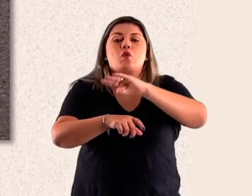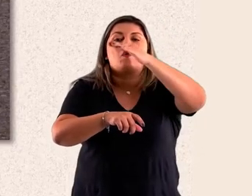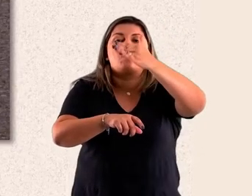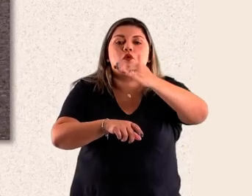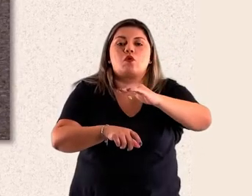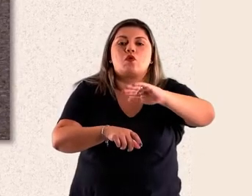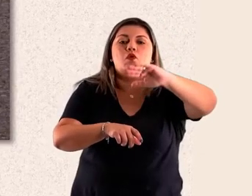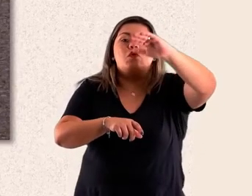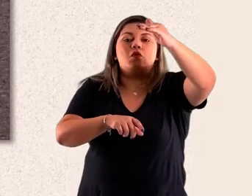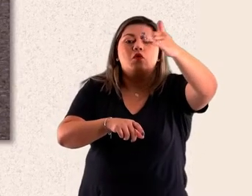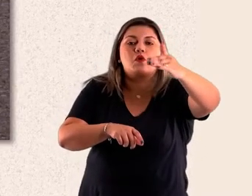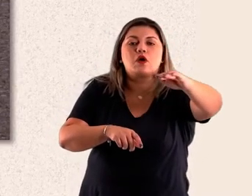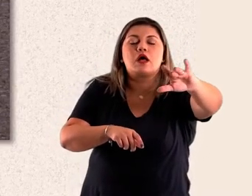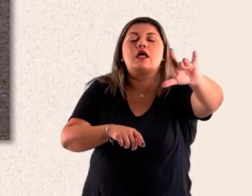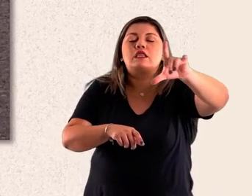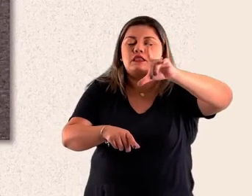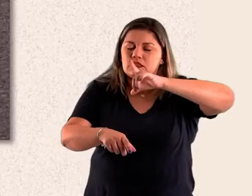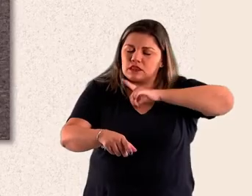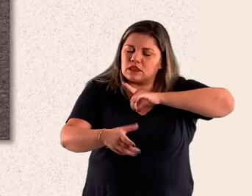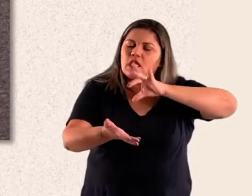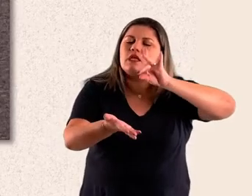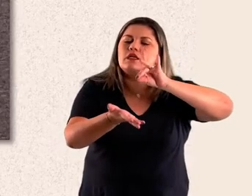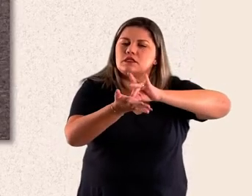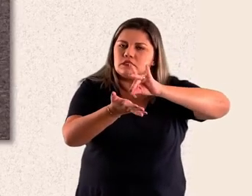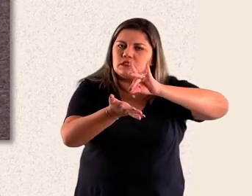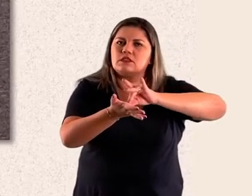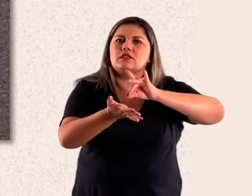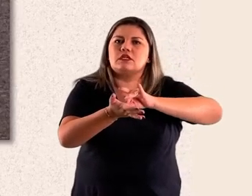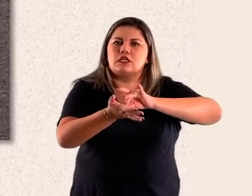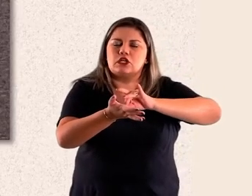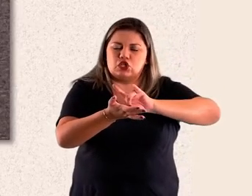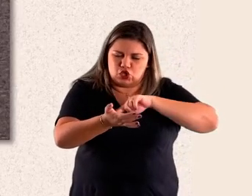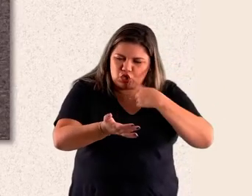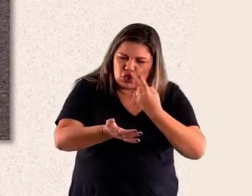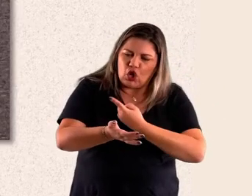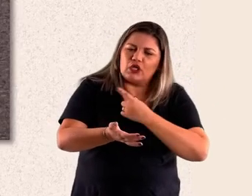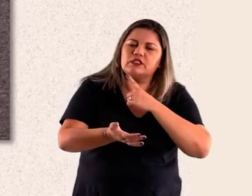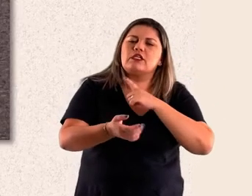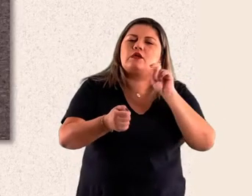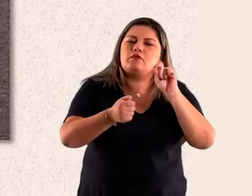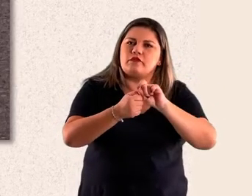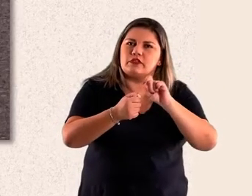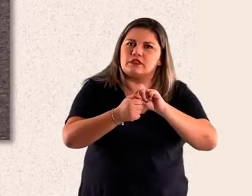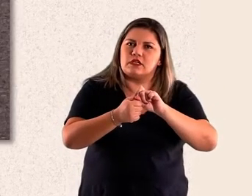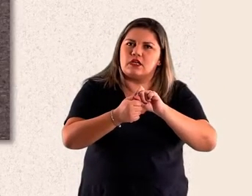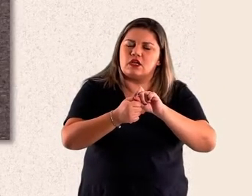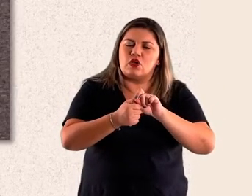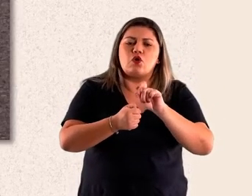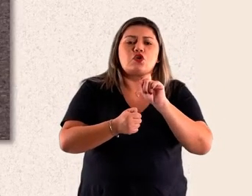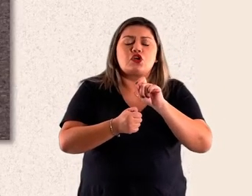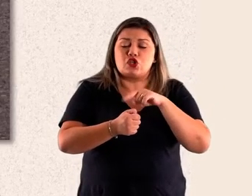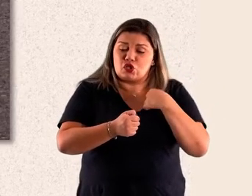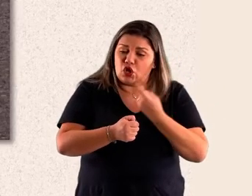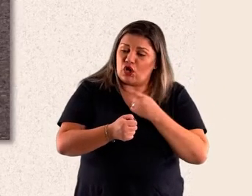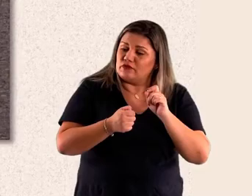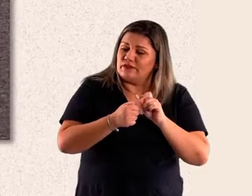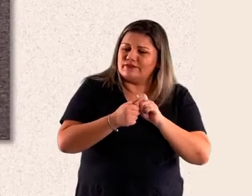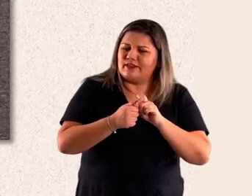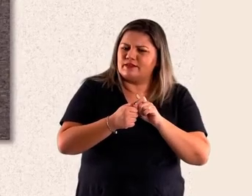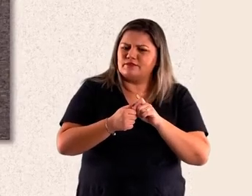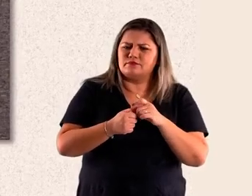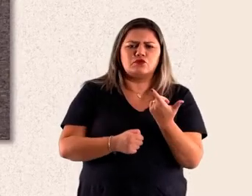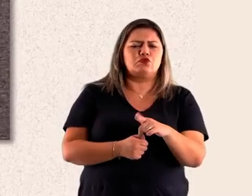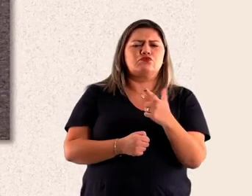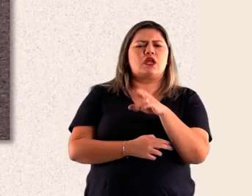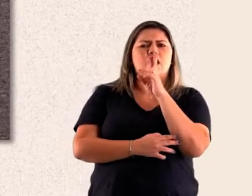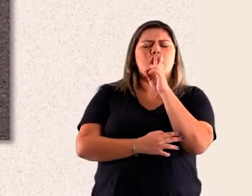que existe sim nós sempre temos o que fazer e o que a gente faz às vezes não traz aquele resultado